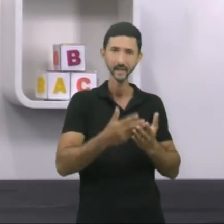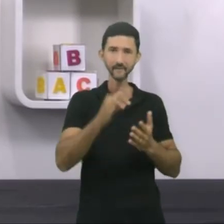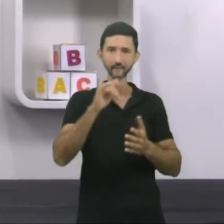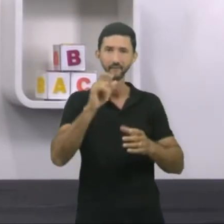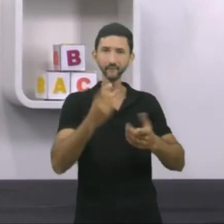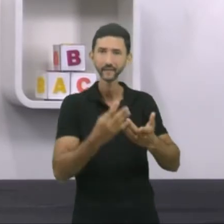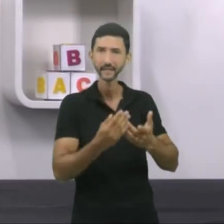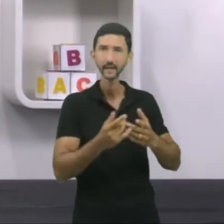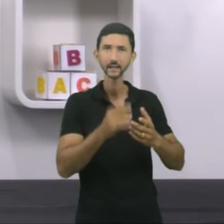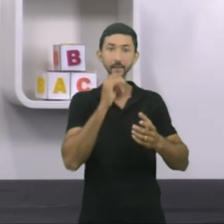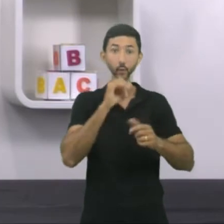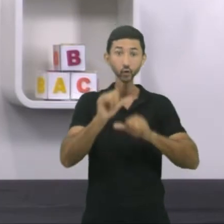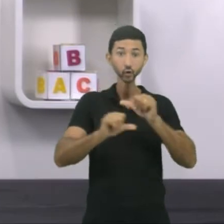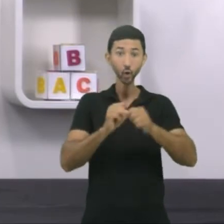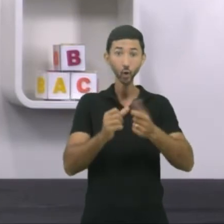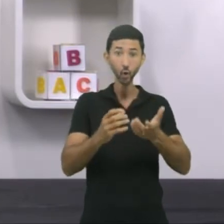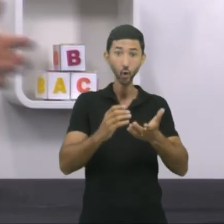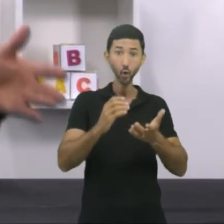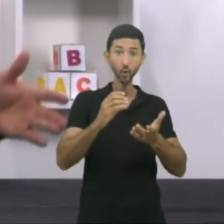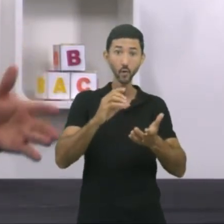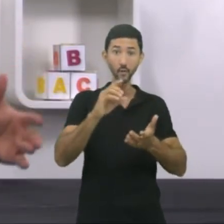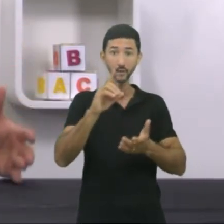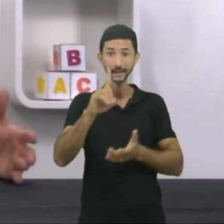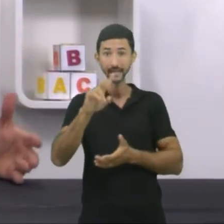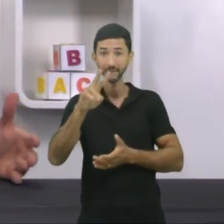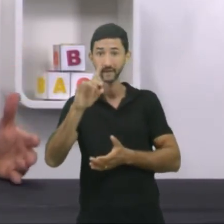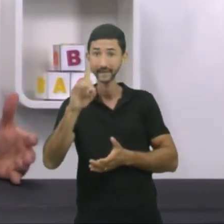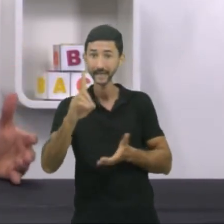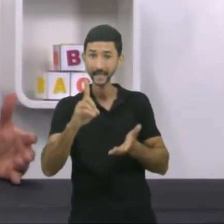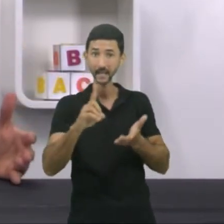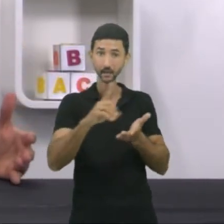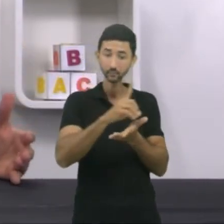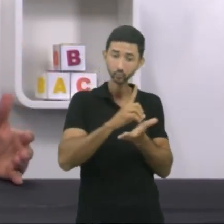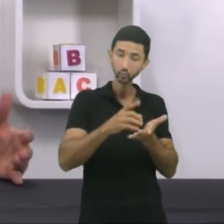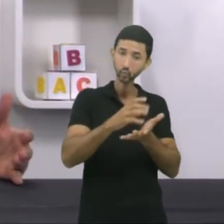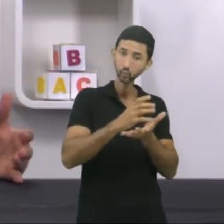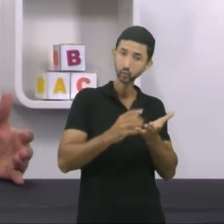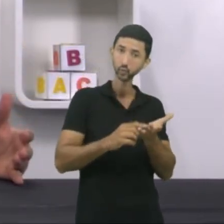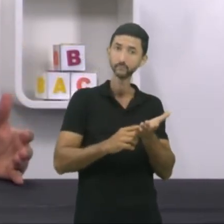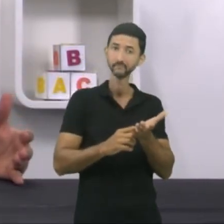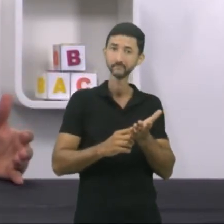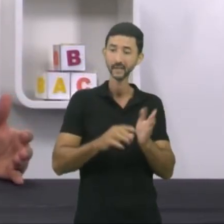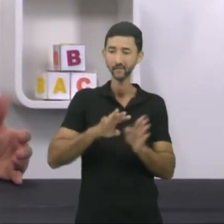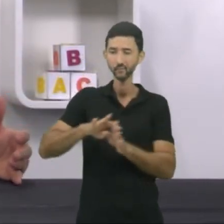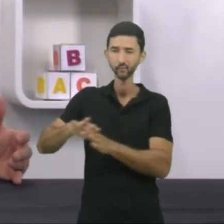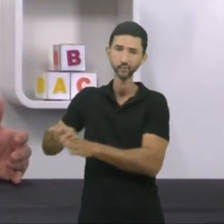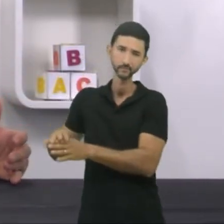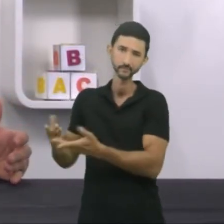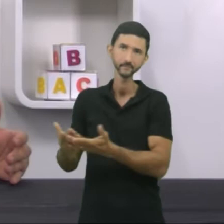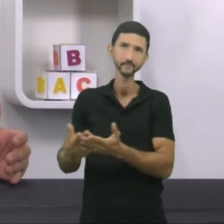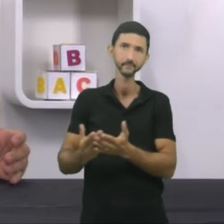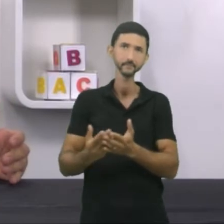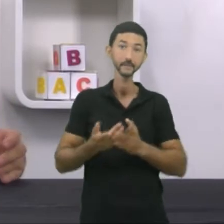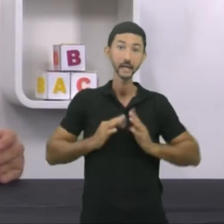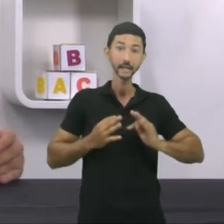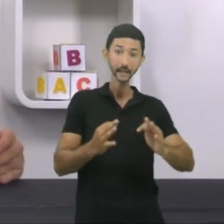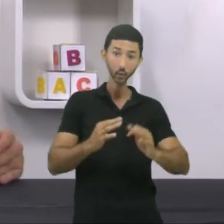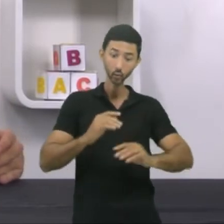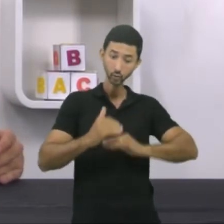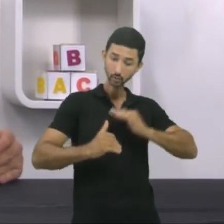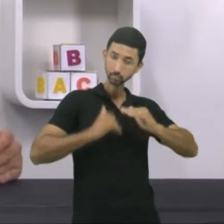a tecnologia do DVD e ninguém mais usou a tecnologia da fita cassete. Isso é uma